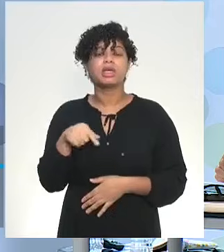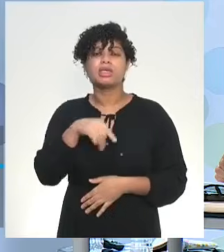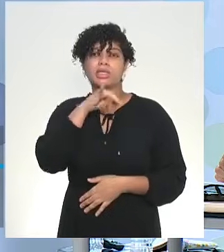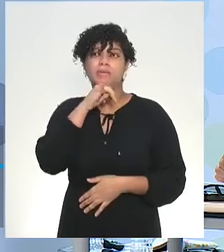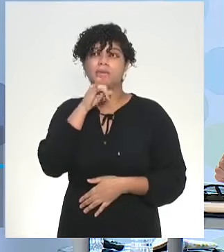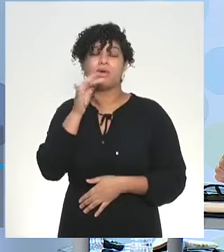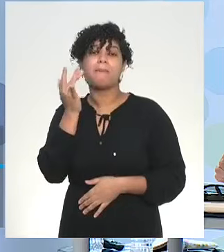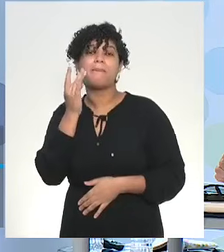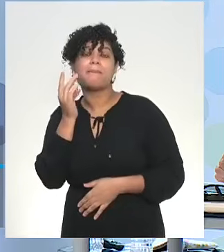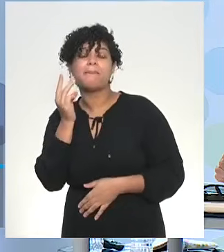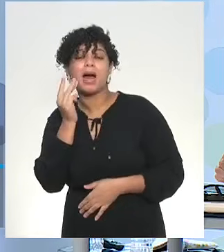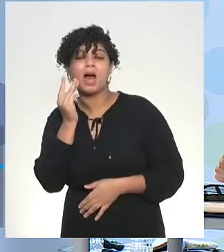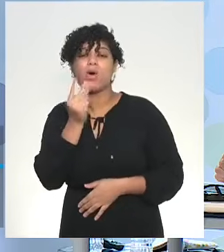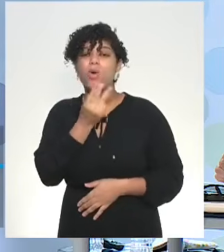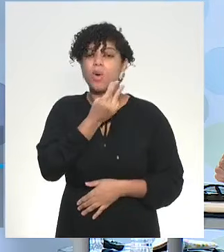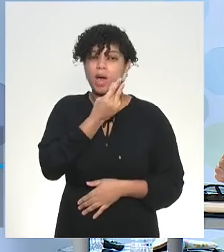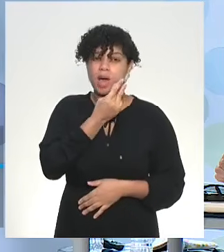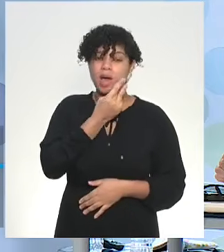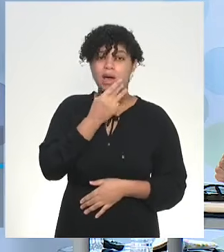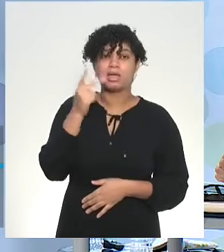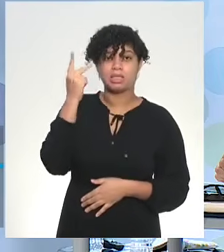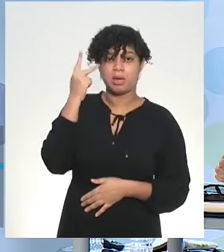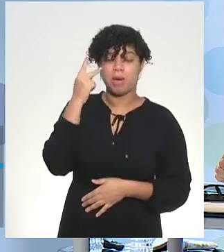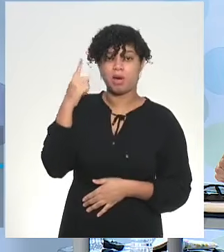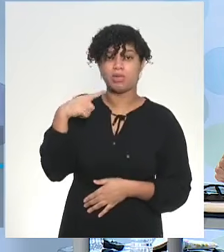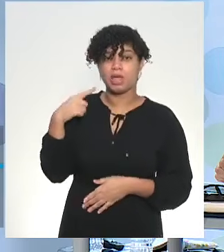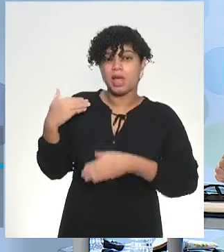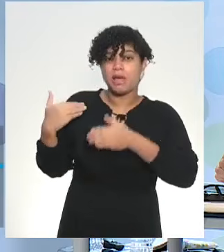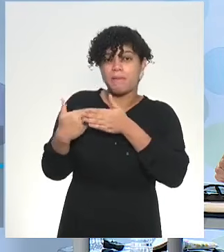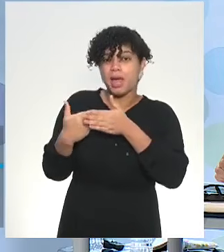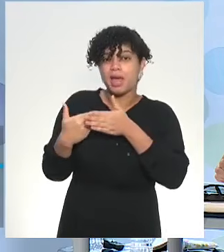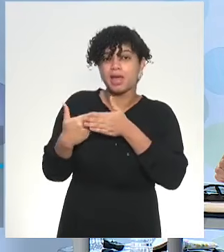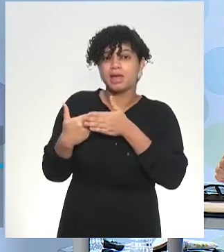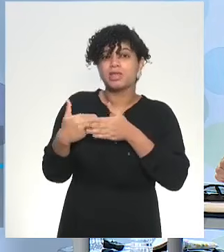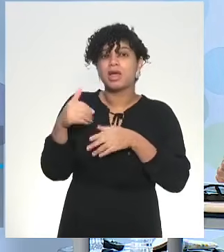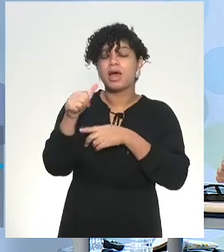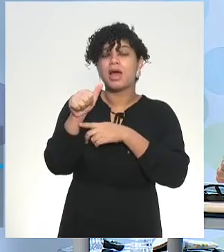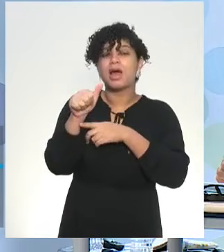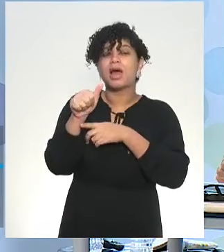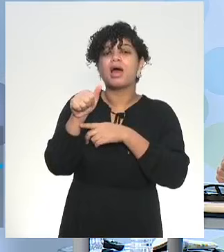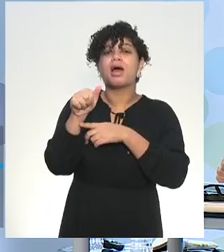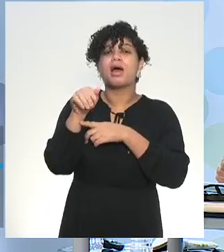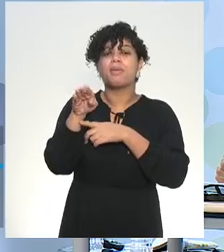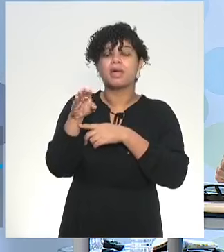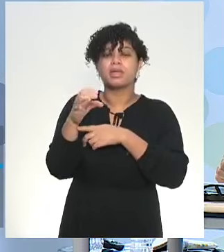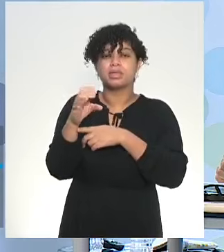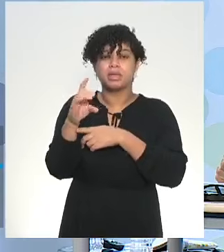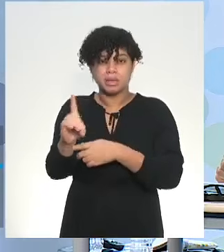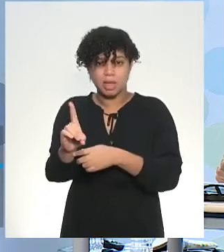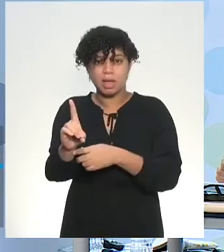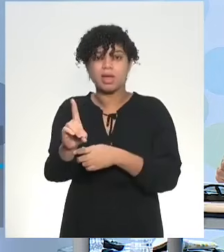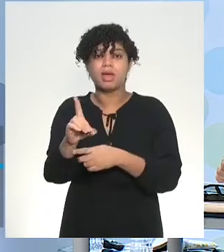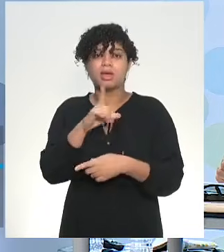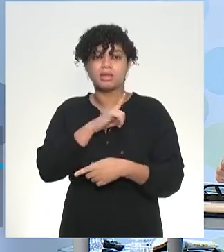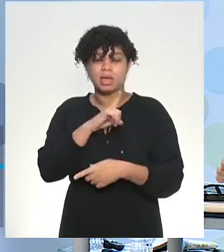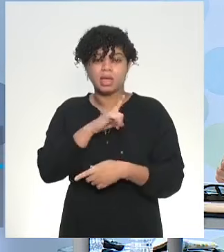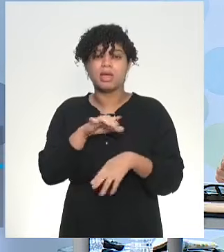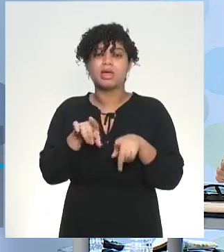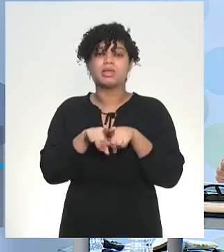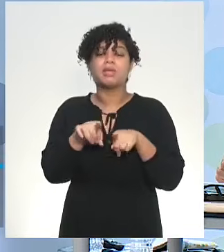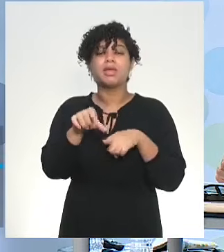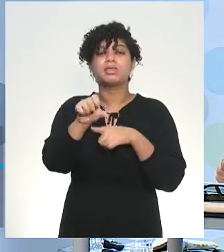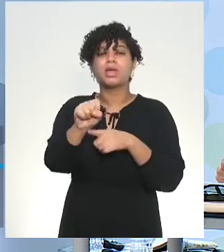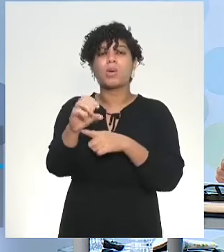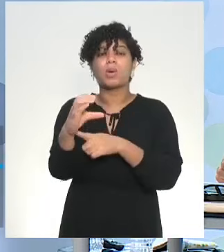São Paulo, né, a relação do ABCD, né, São Bernardo, Santo André, São Caetano,